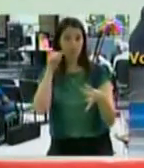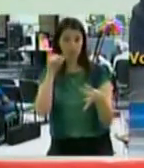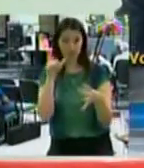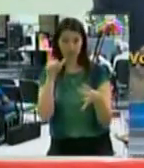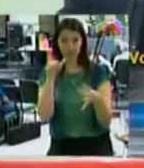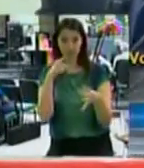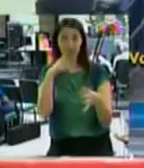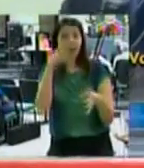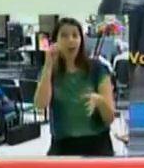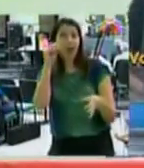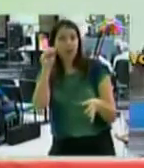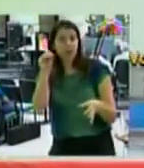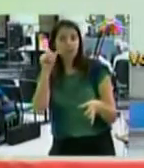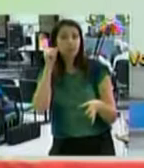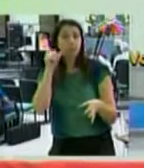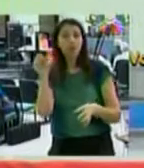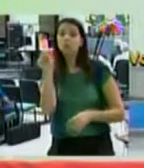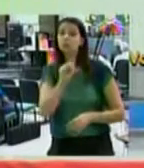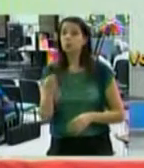As 10 são virgens.